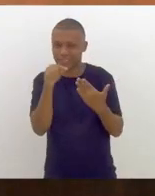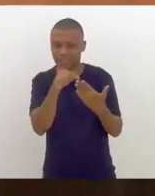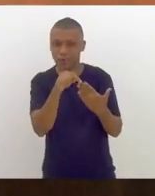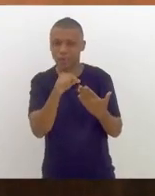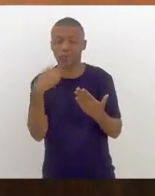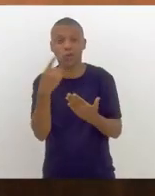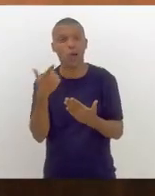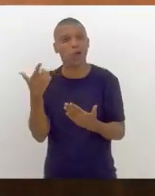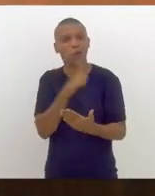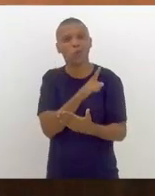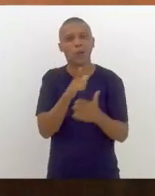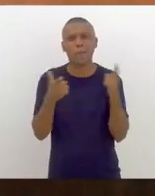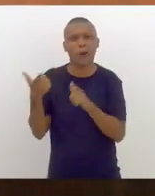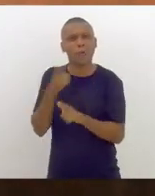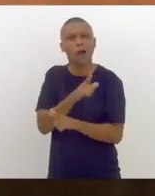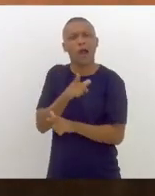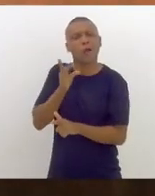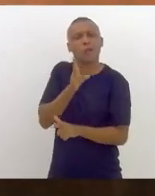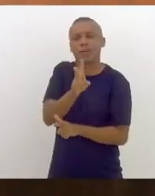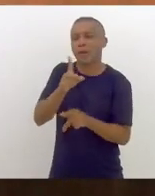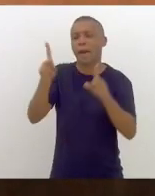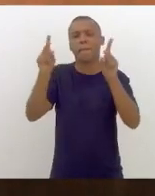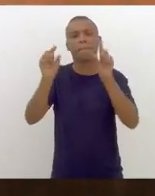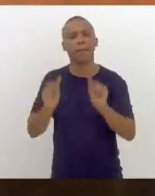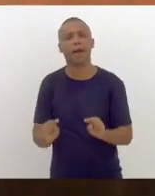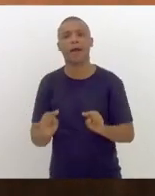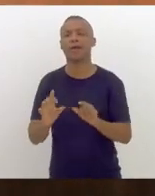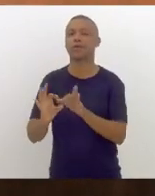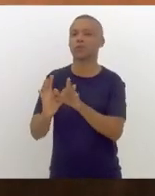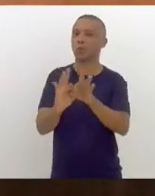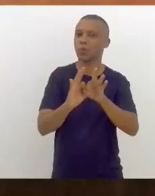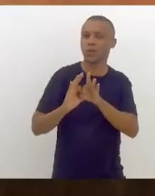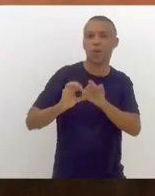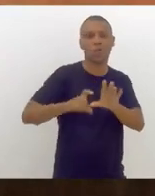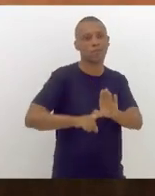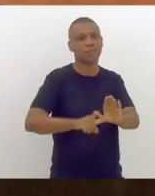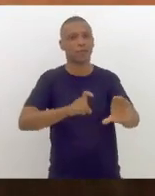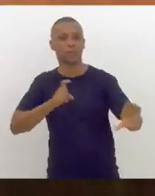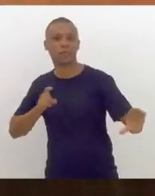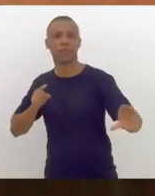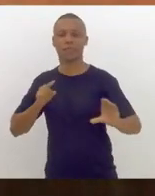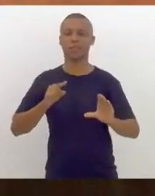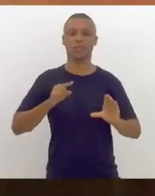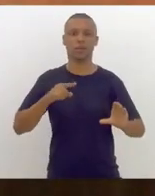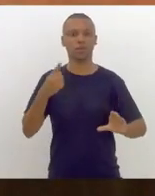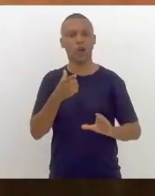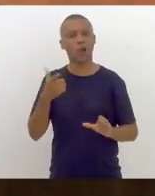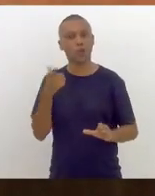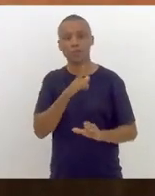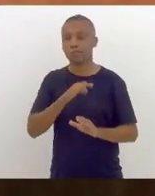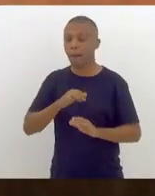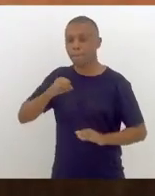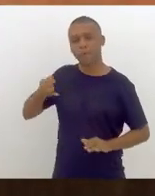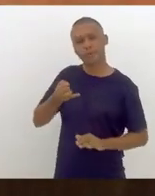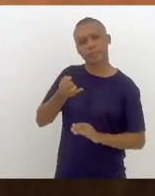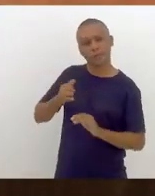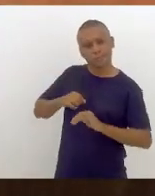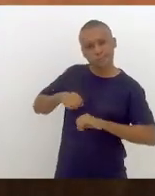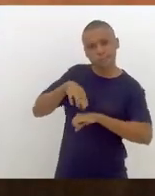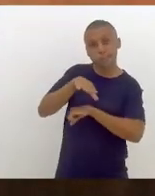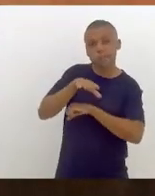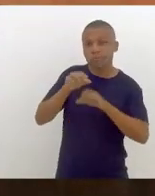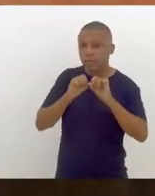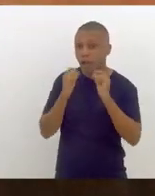seguir com a paz com a união com a independência de modo que eu resisto hoje nessa casa